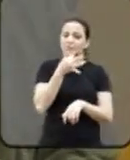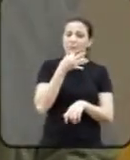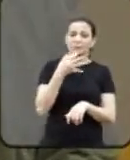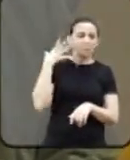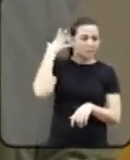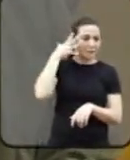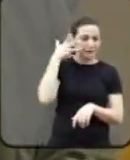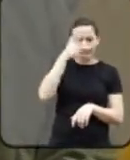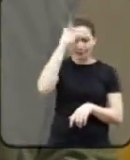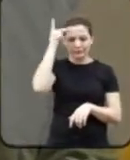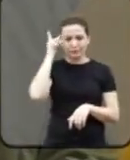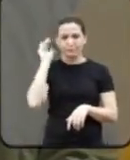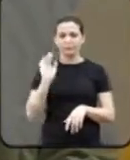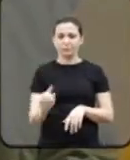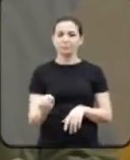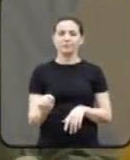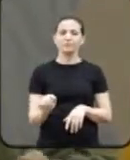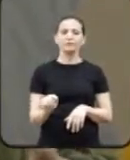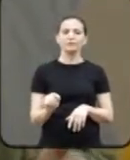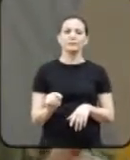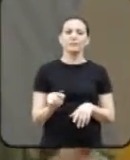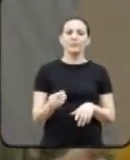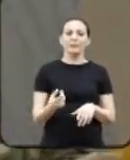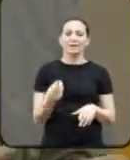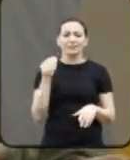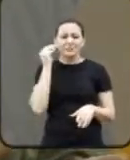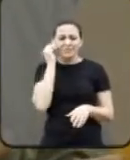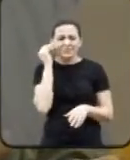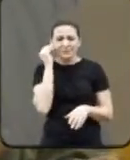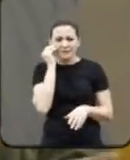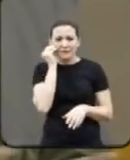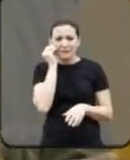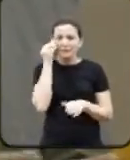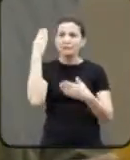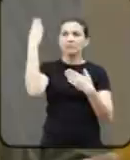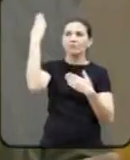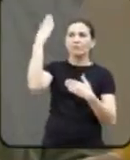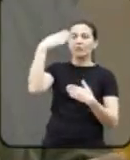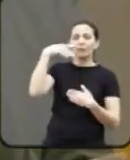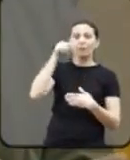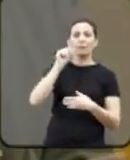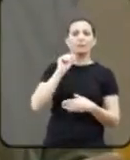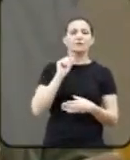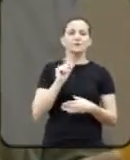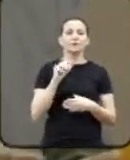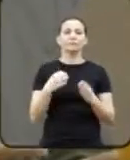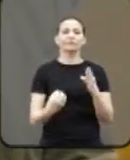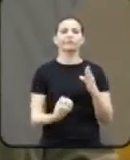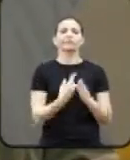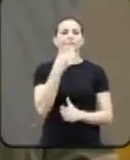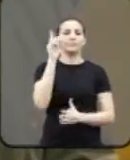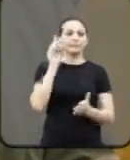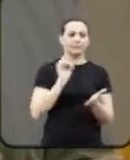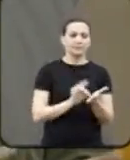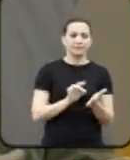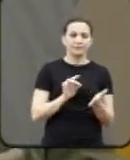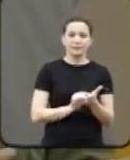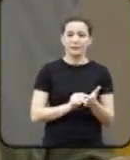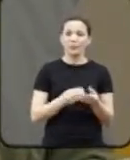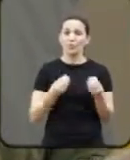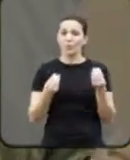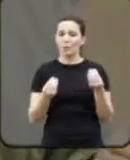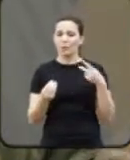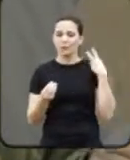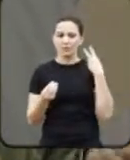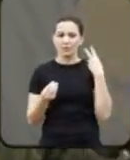com depoimento, com tudo, né? E para tentar aprovar ainda, porque não provaram ainda, para tentar aprovar. Agora,